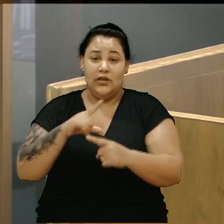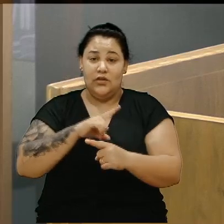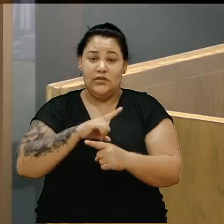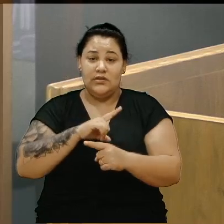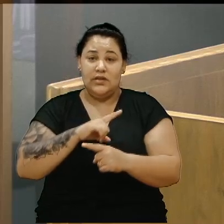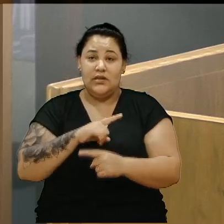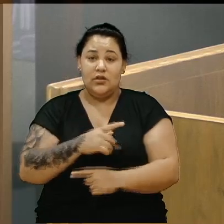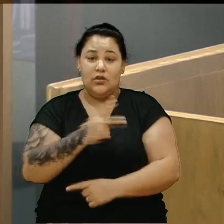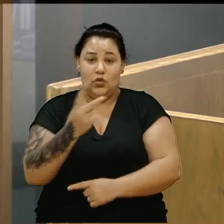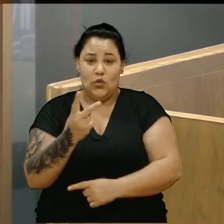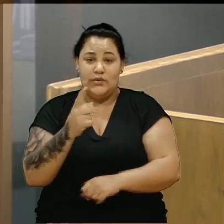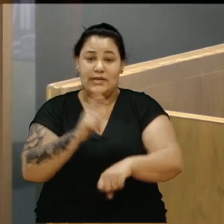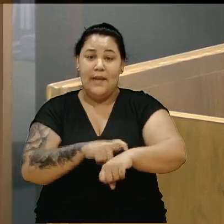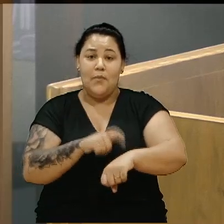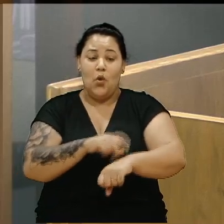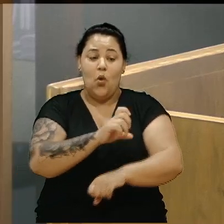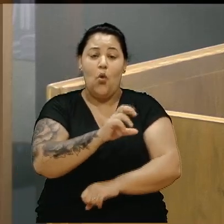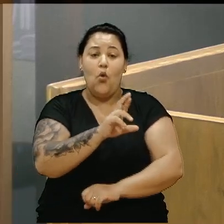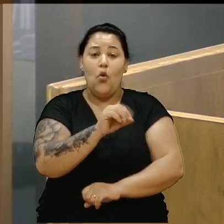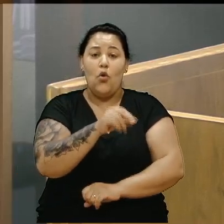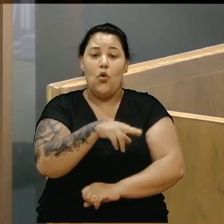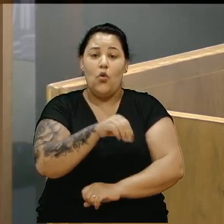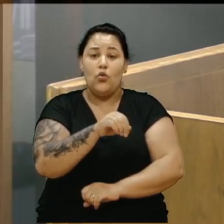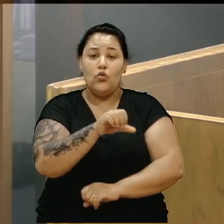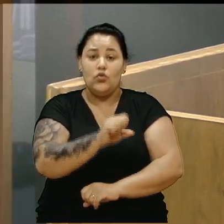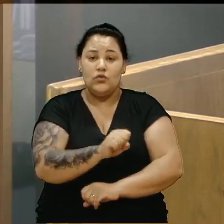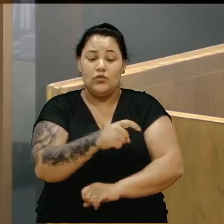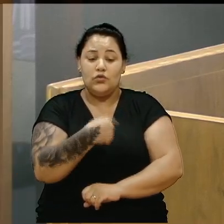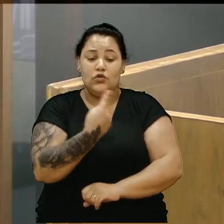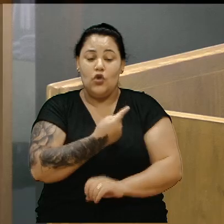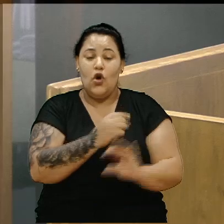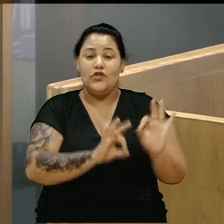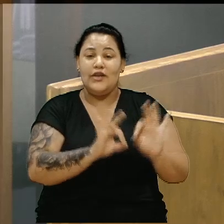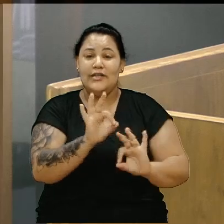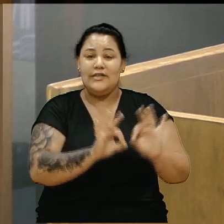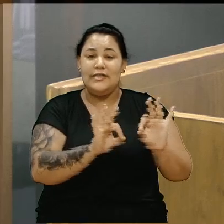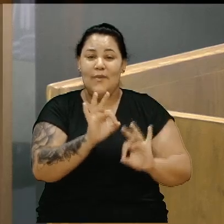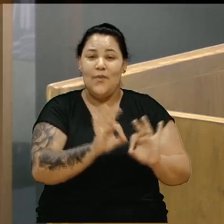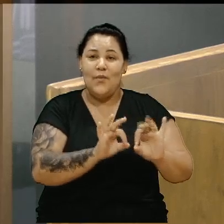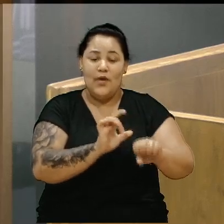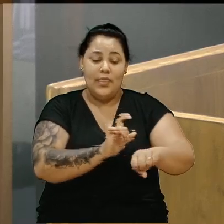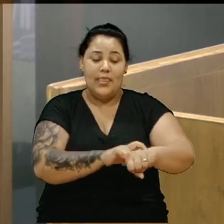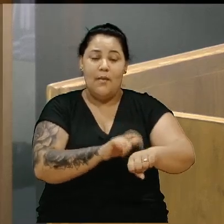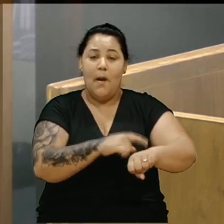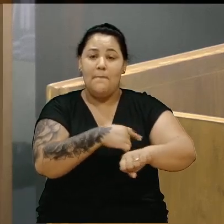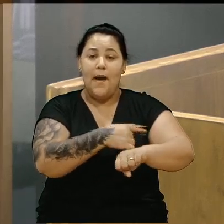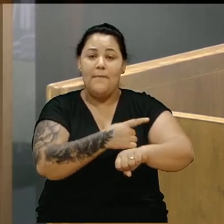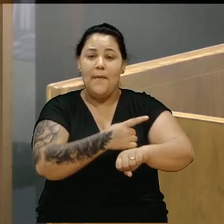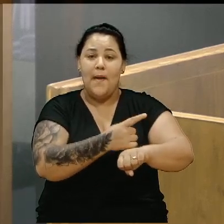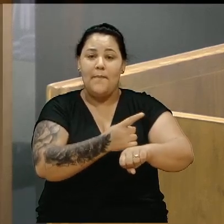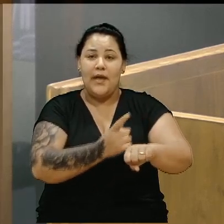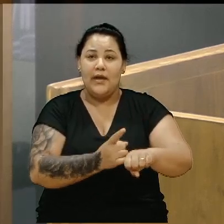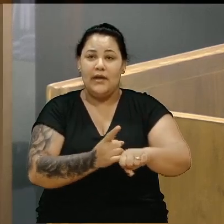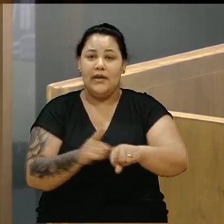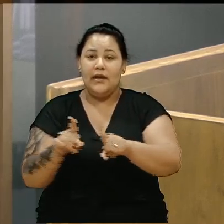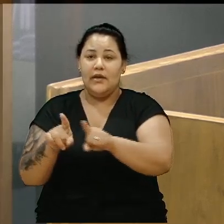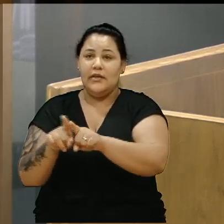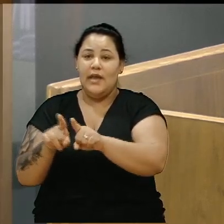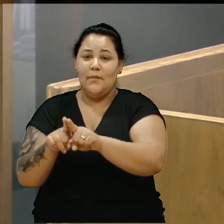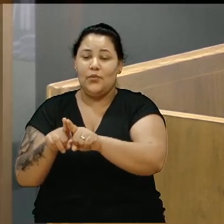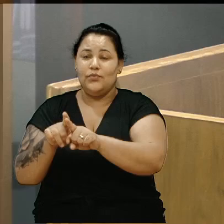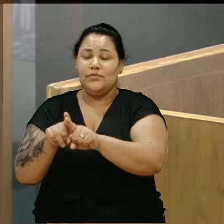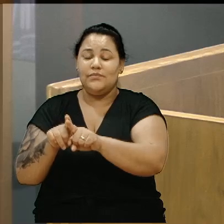O Cronos, onde nós nos organizamos, por isso que é cronológico o tempo do relógio, e o tempo Kairos, que é o tempo de